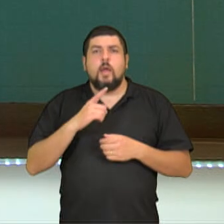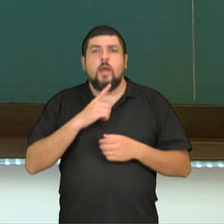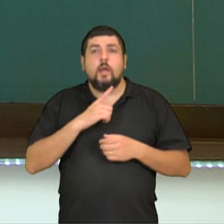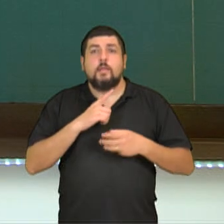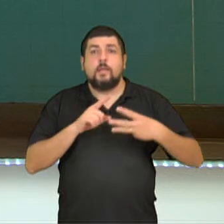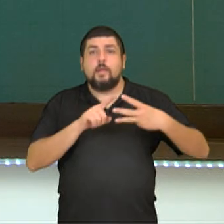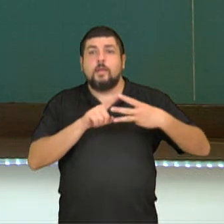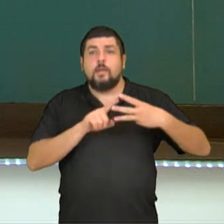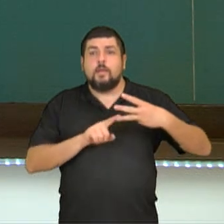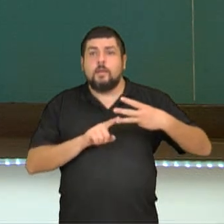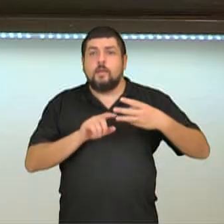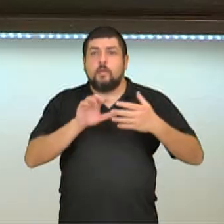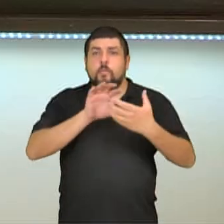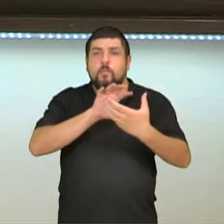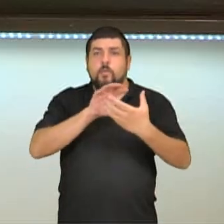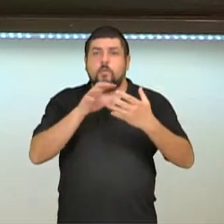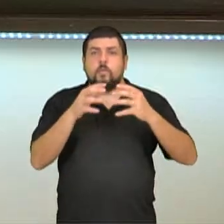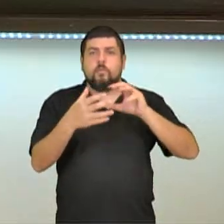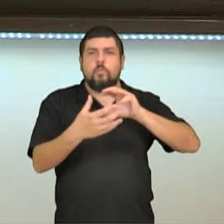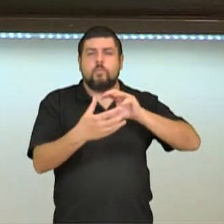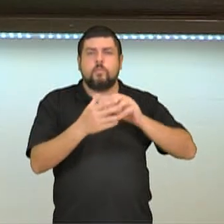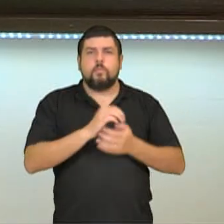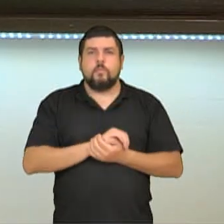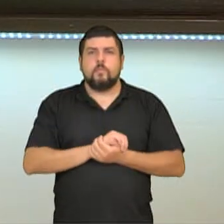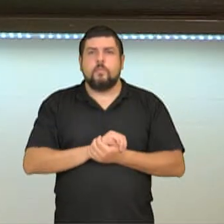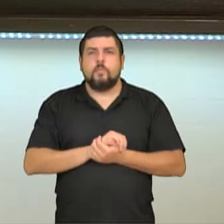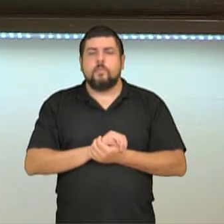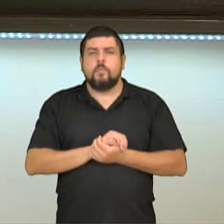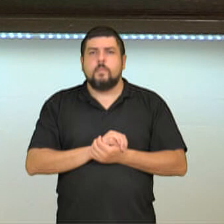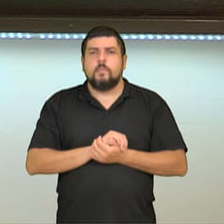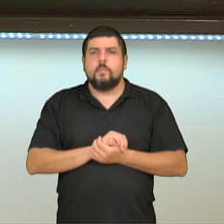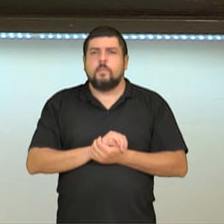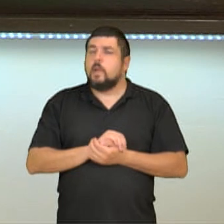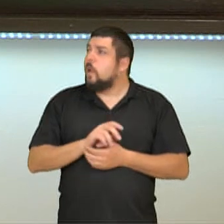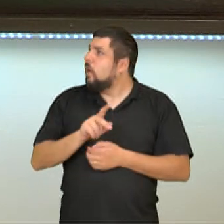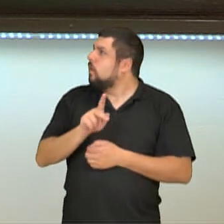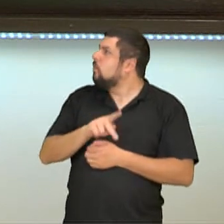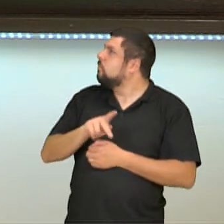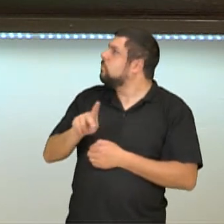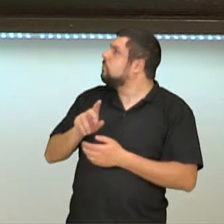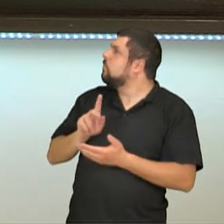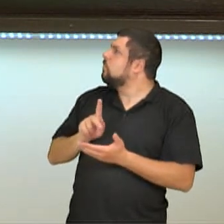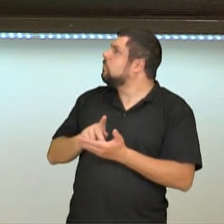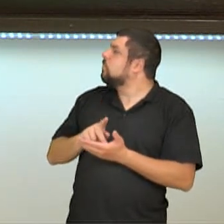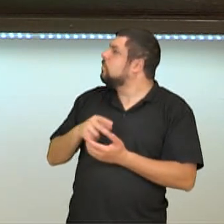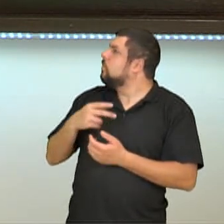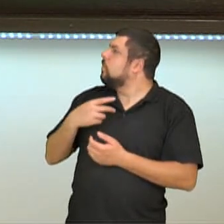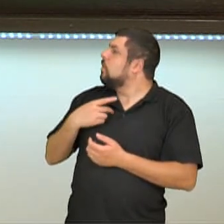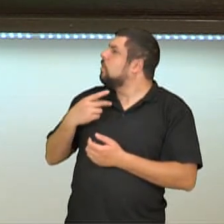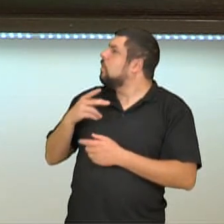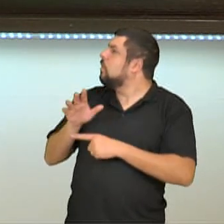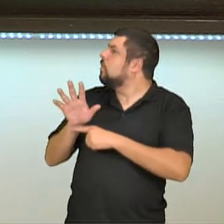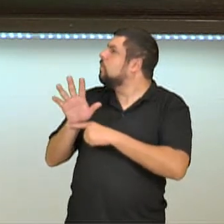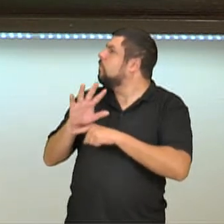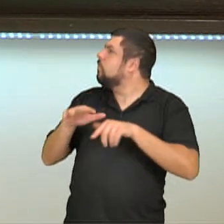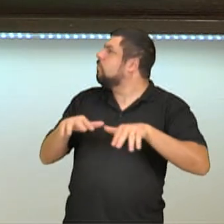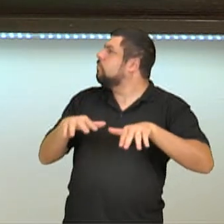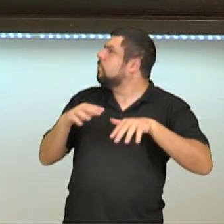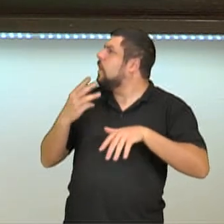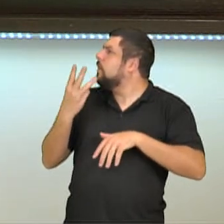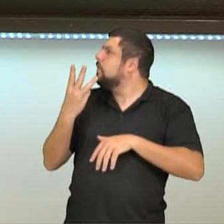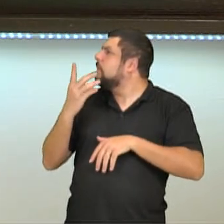são tridimensionais. Ah, professora, por isso quando a gente vai em algum cinema, que eles falam assim que é um cinema 3D,